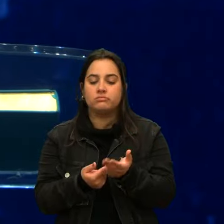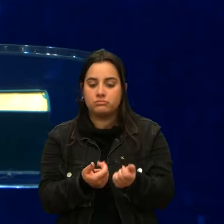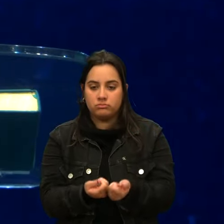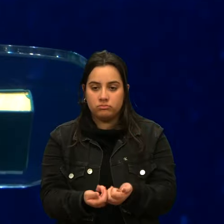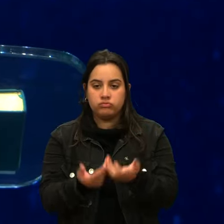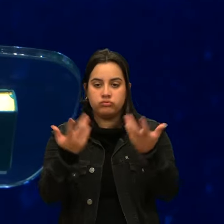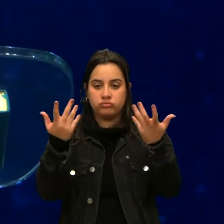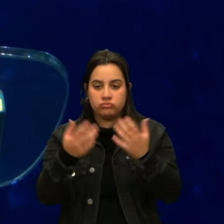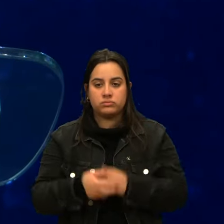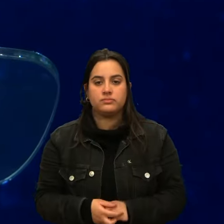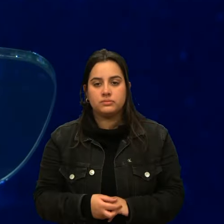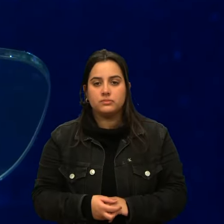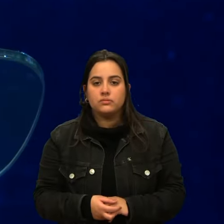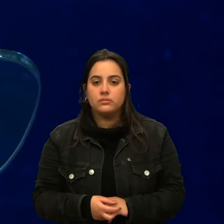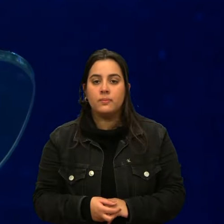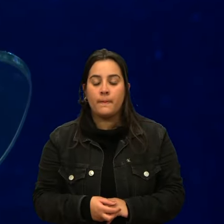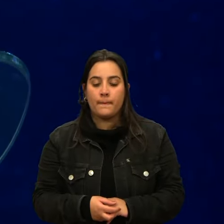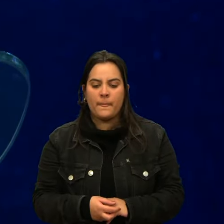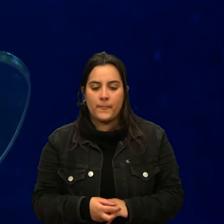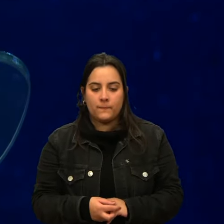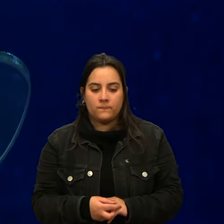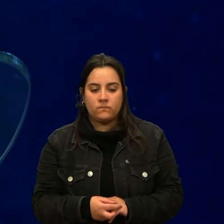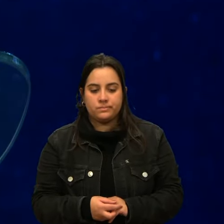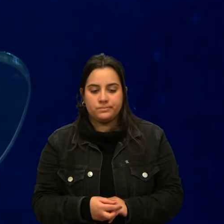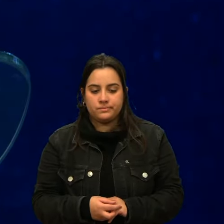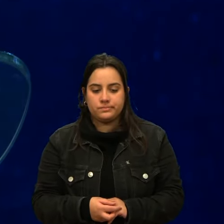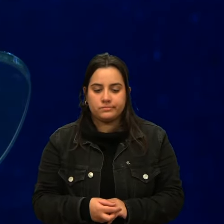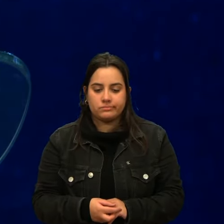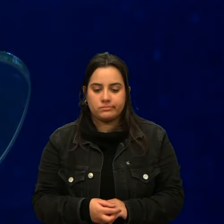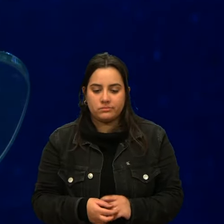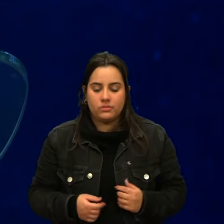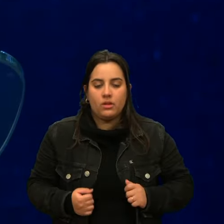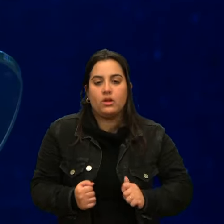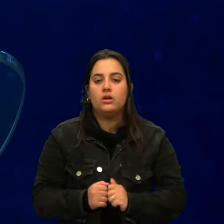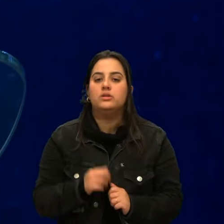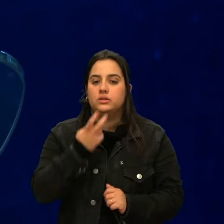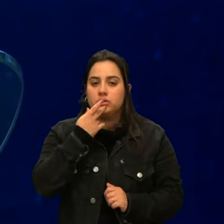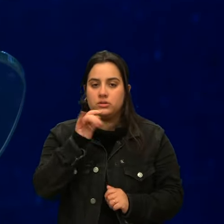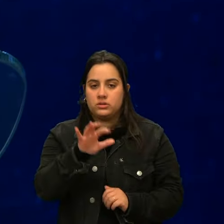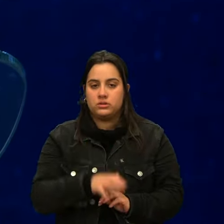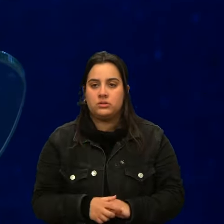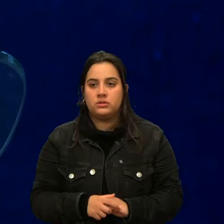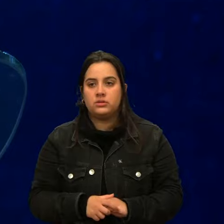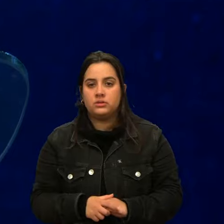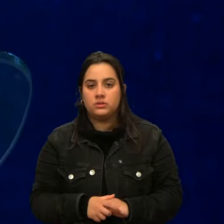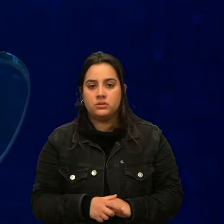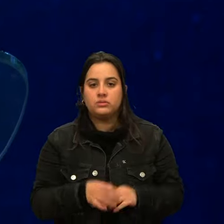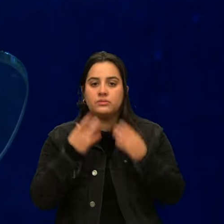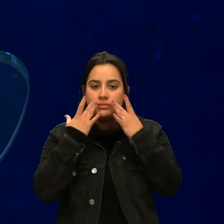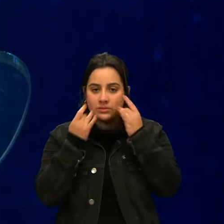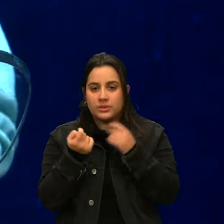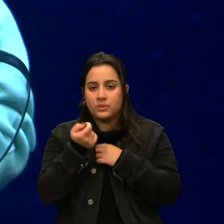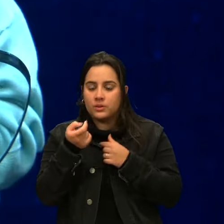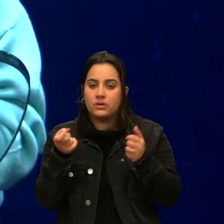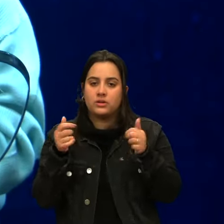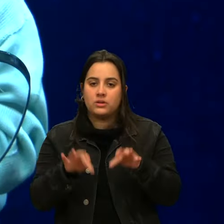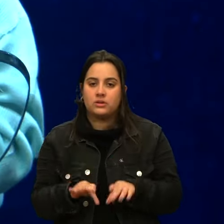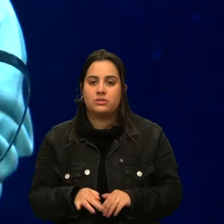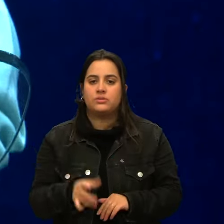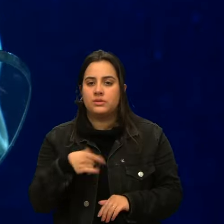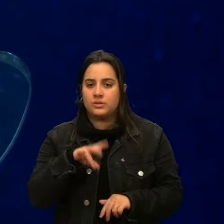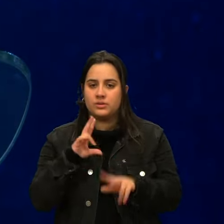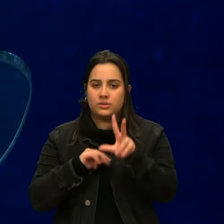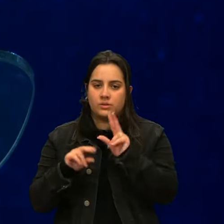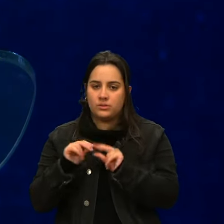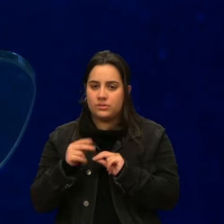dela. E aí, ela conta, ela fala bem assim. Presta atenção aí, a gente já está indo para o final. Você está conversando,